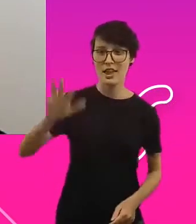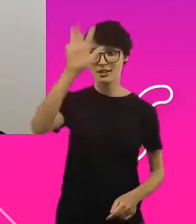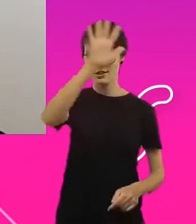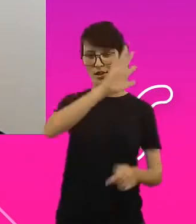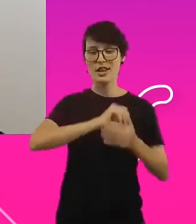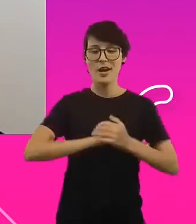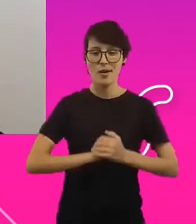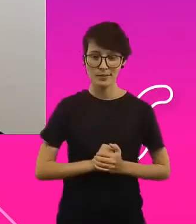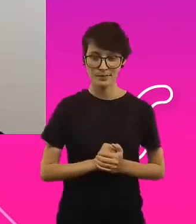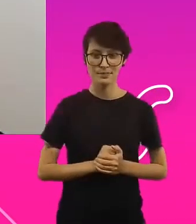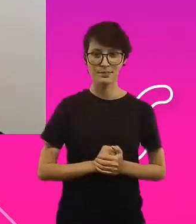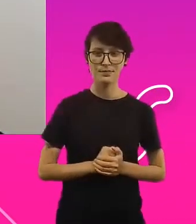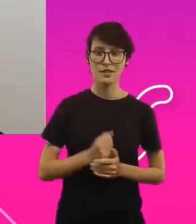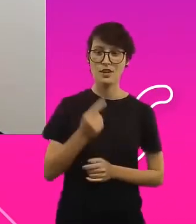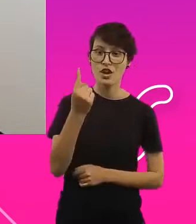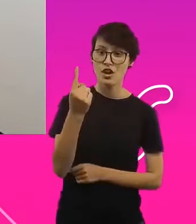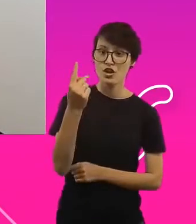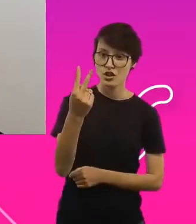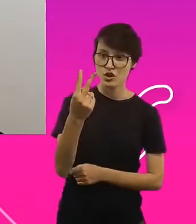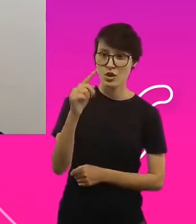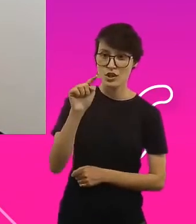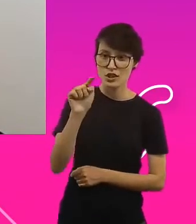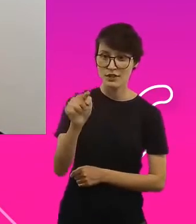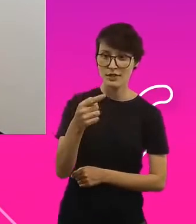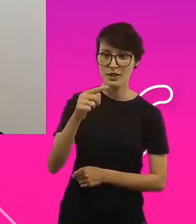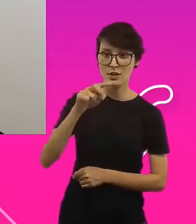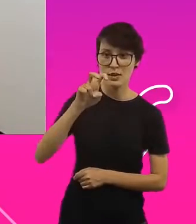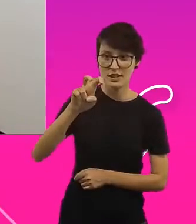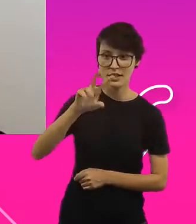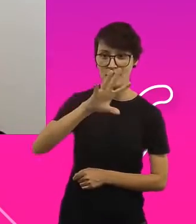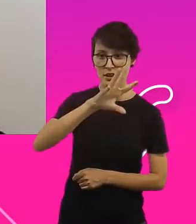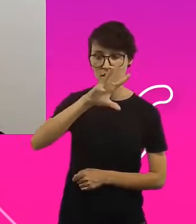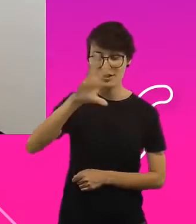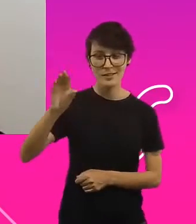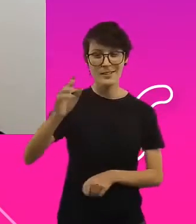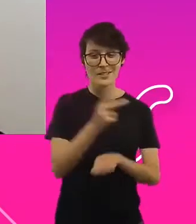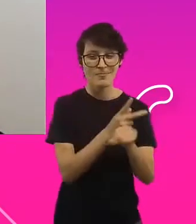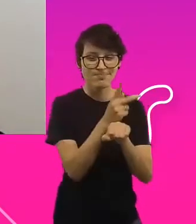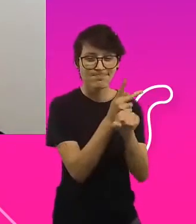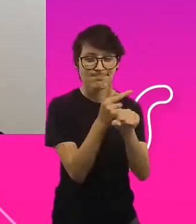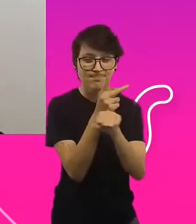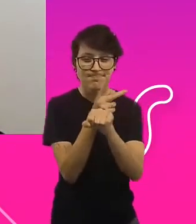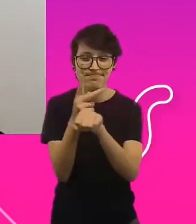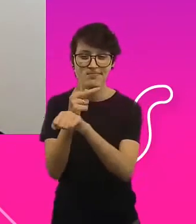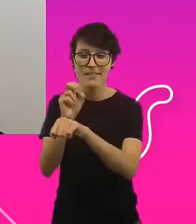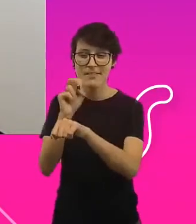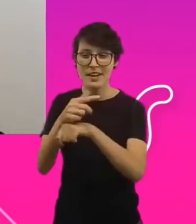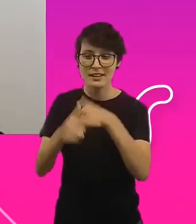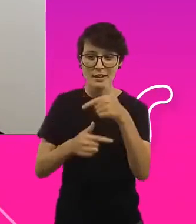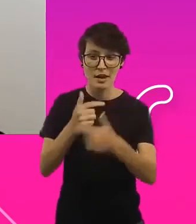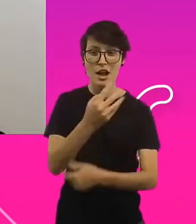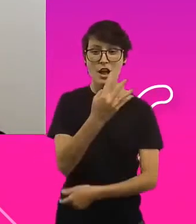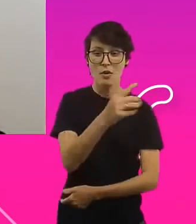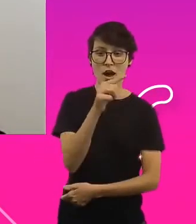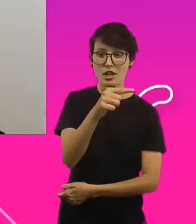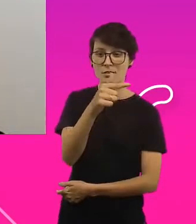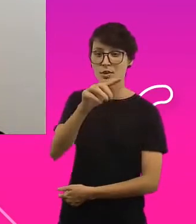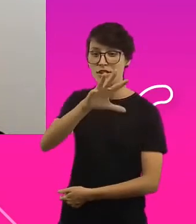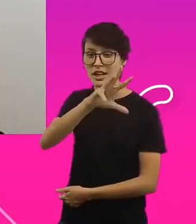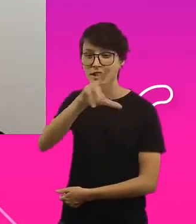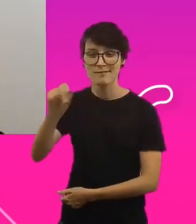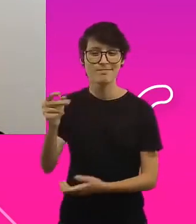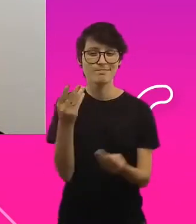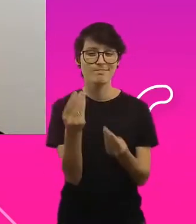Eram 12,5 milhões de pessoas à procura de emprego, 4,7 milhões desalentados, ou seja, que